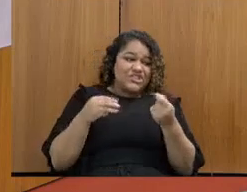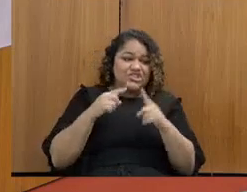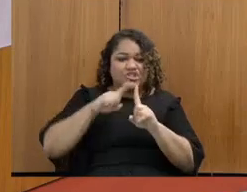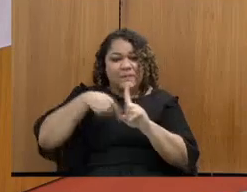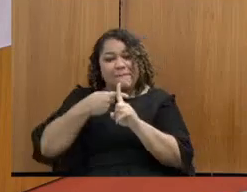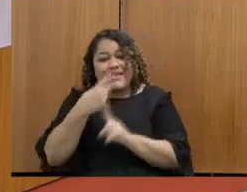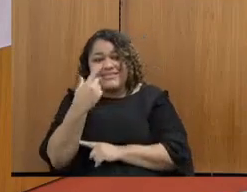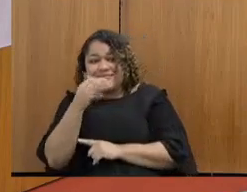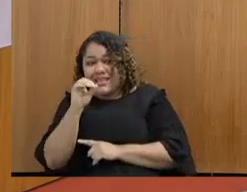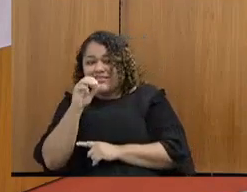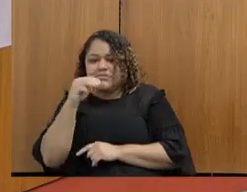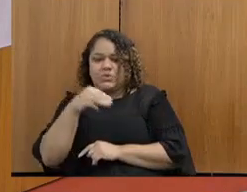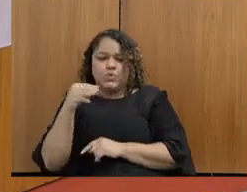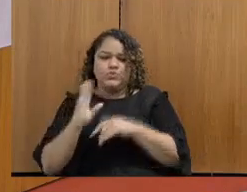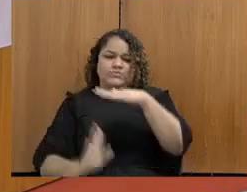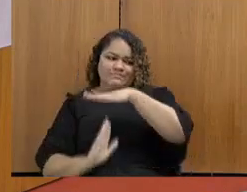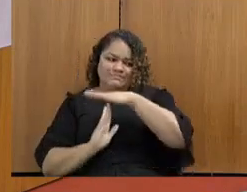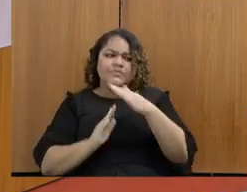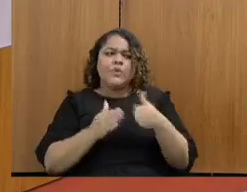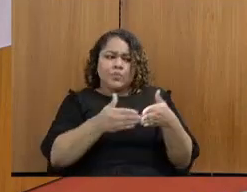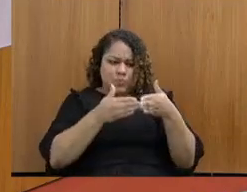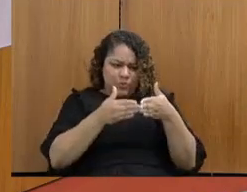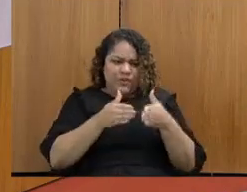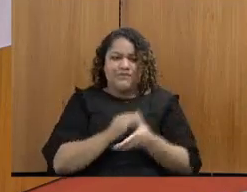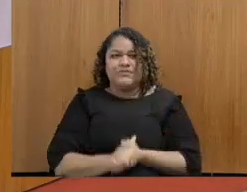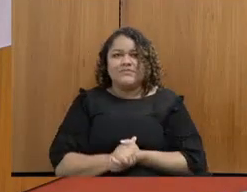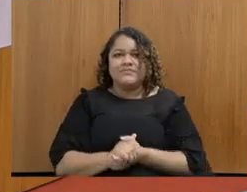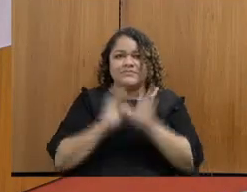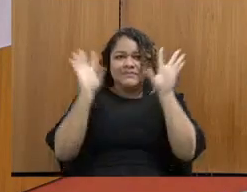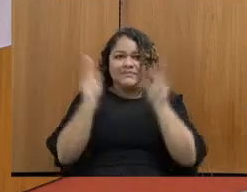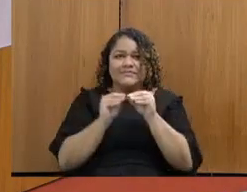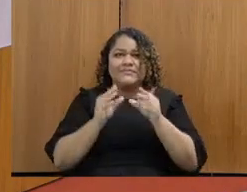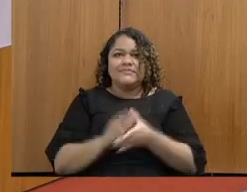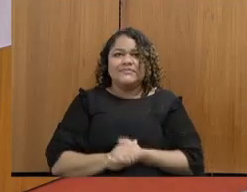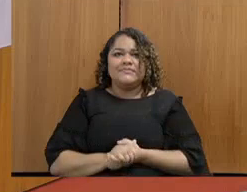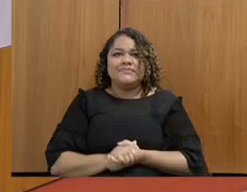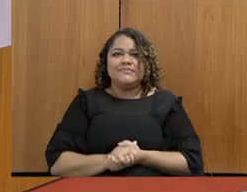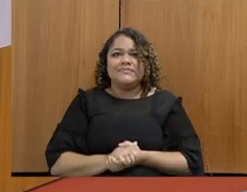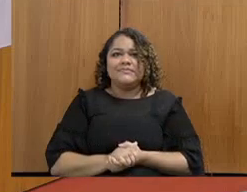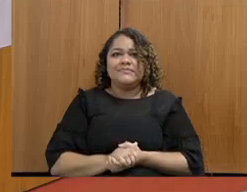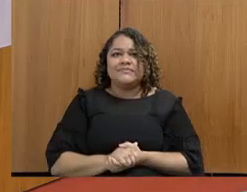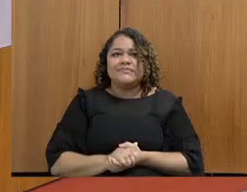103 peço senhora que possa concluir obrigado